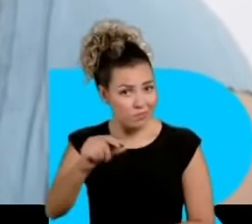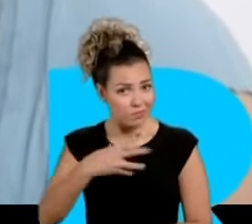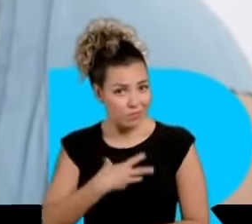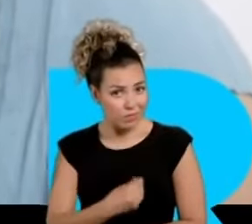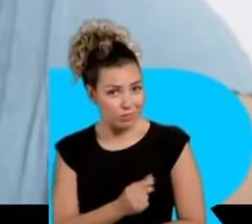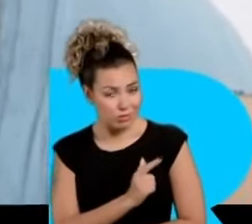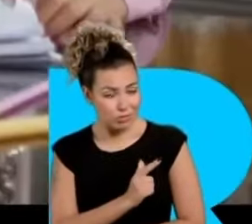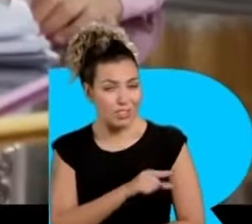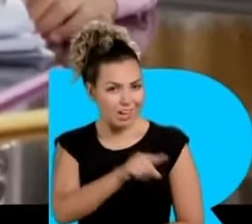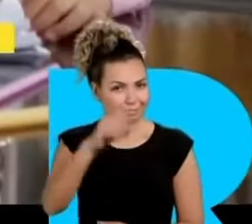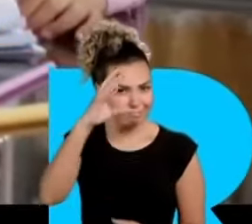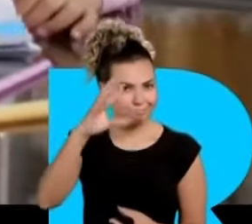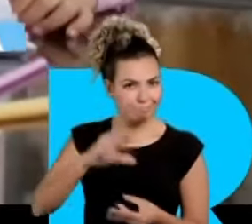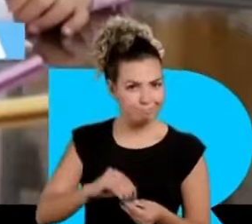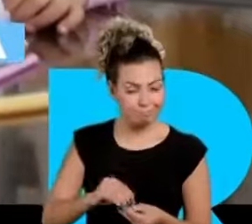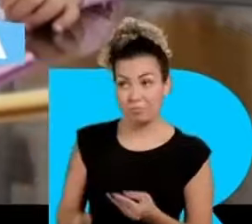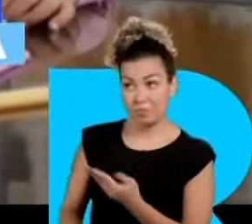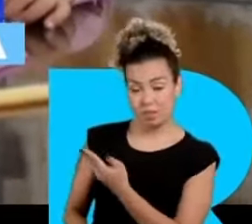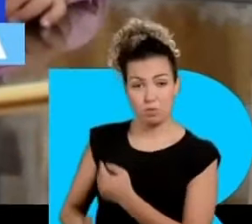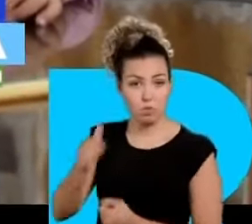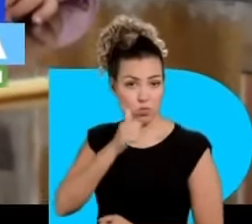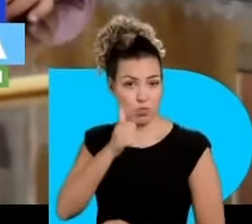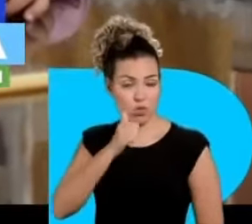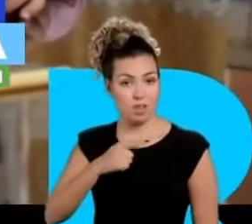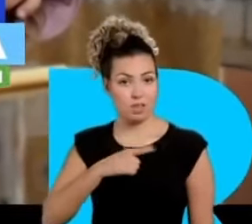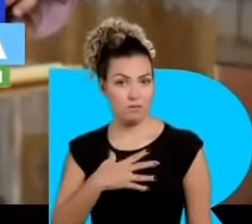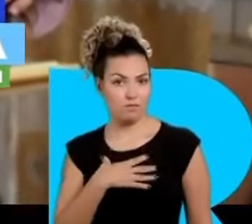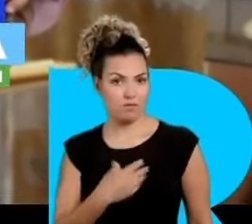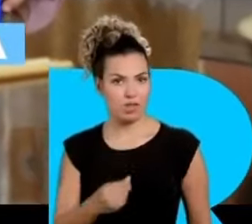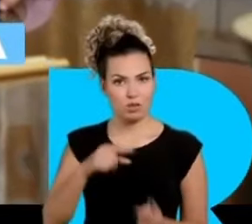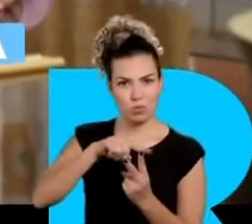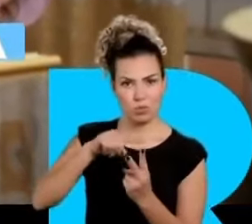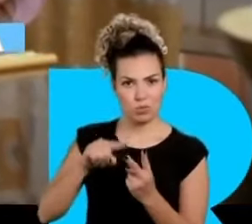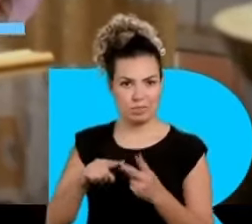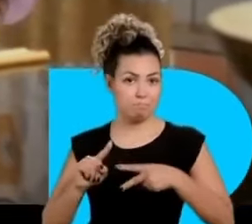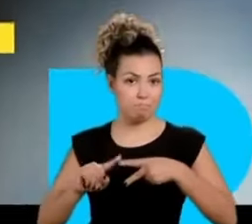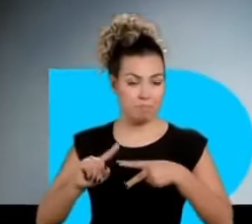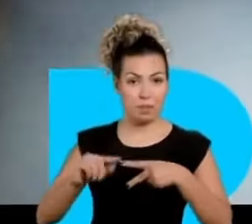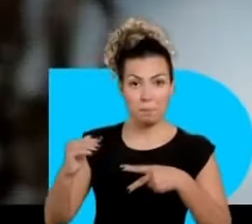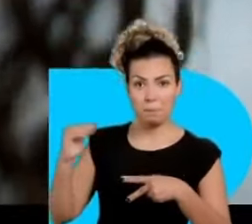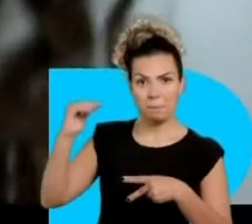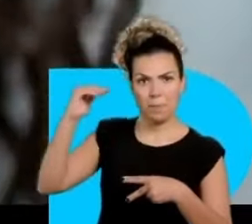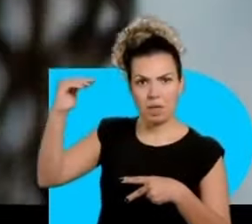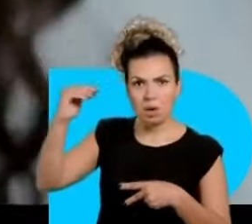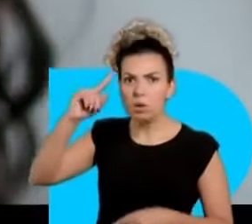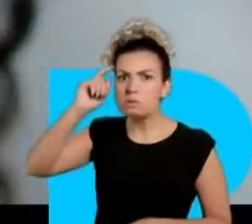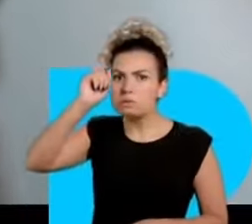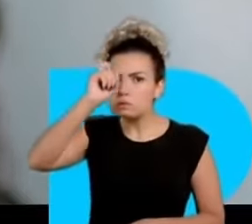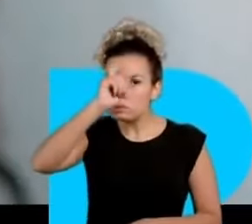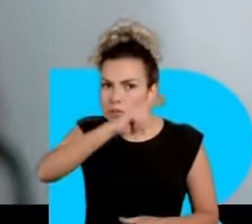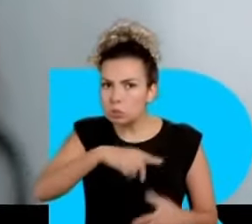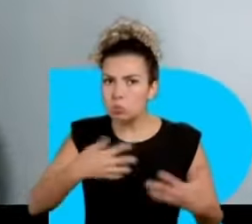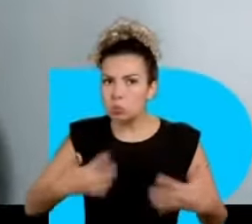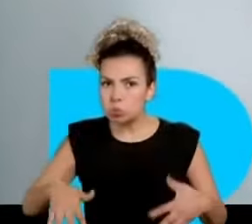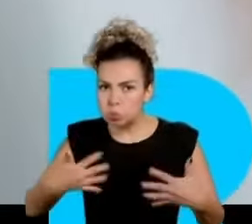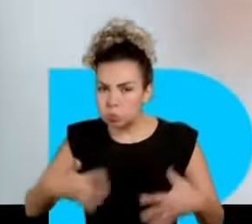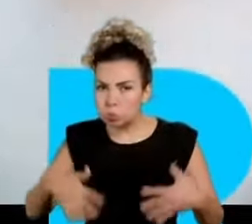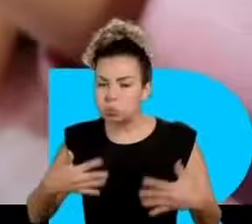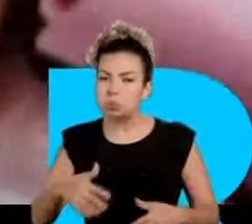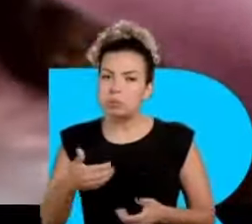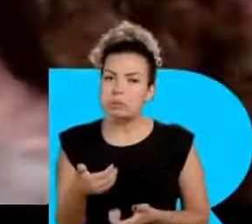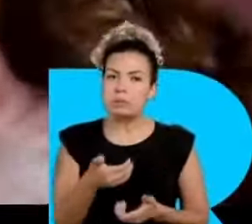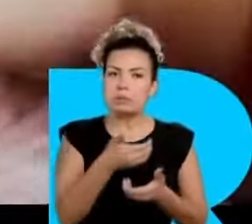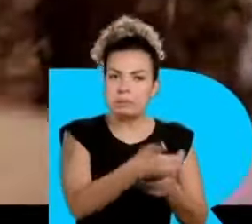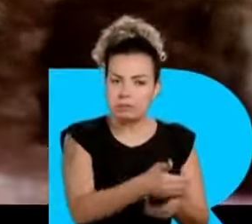Quem é mãe sabe o que eu tô falando. A Tatiana tem duas filhas. Com a Milena, a mais velha, ela penou para conseguir uma vaga